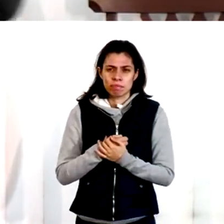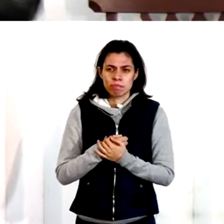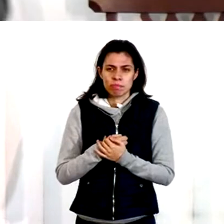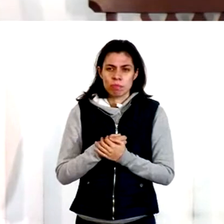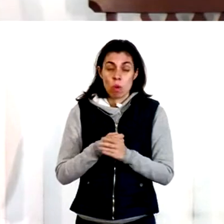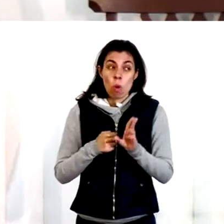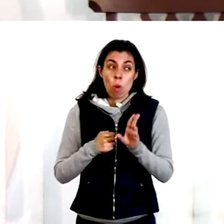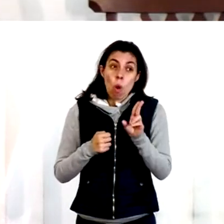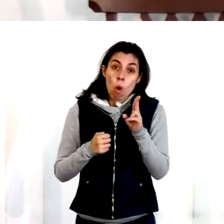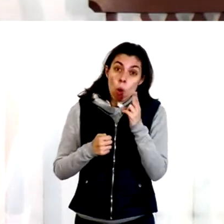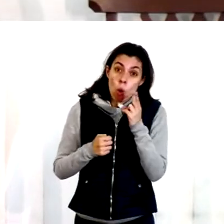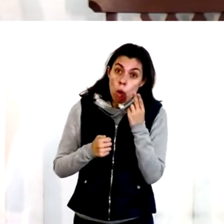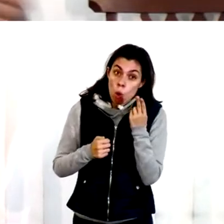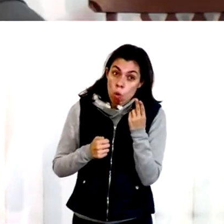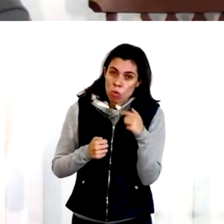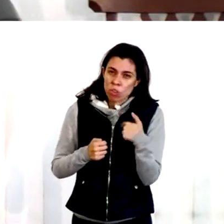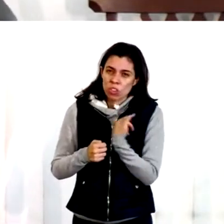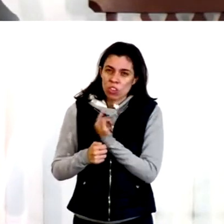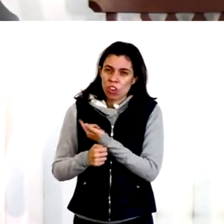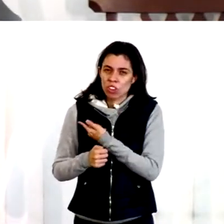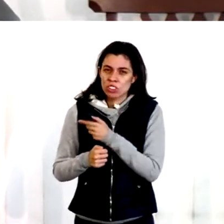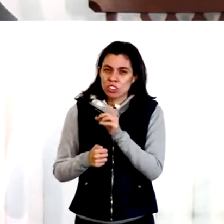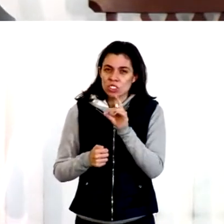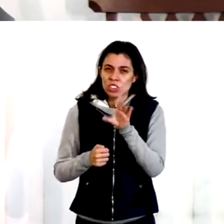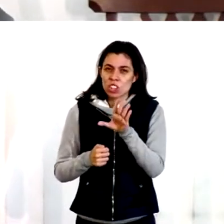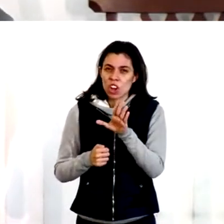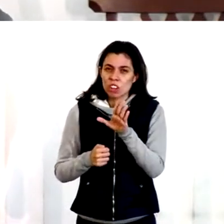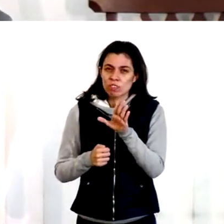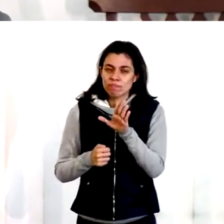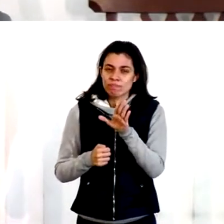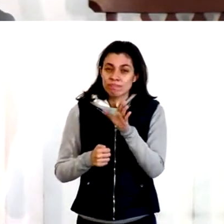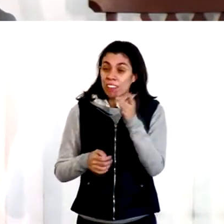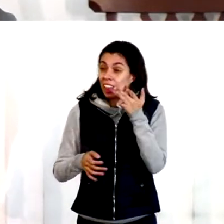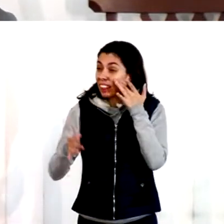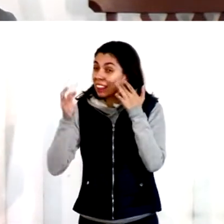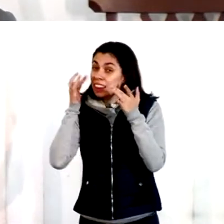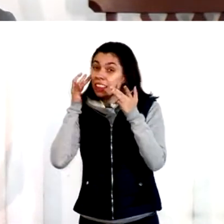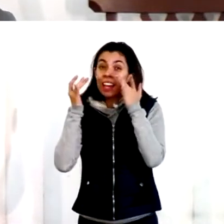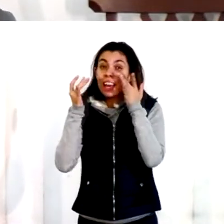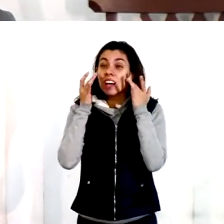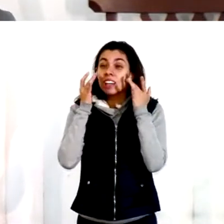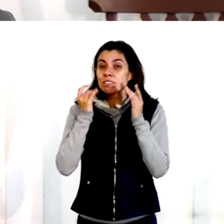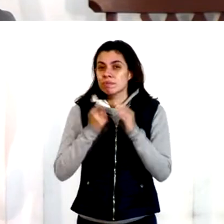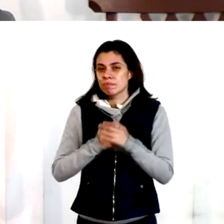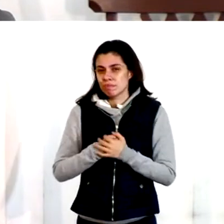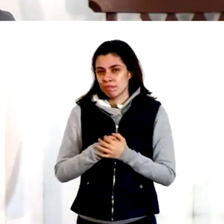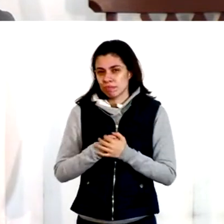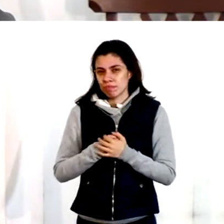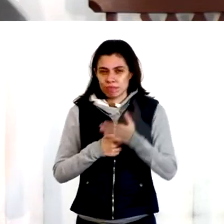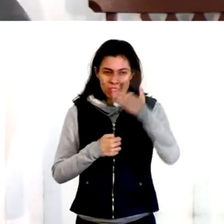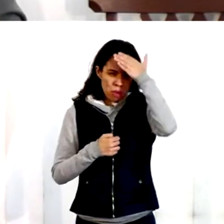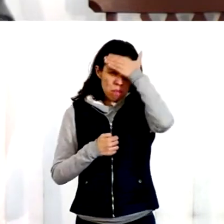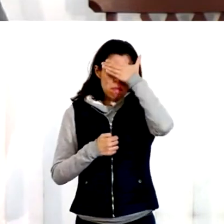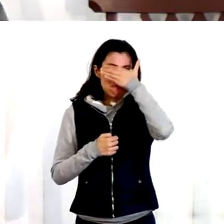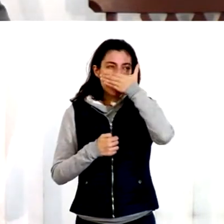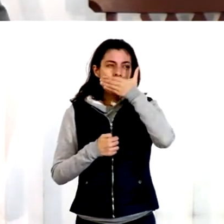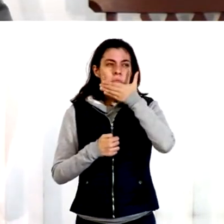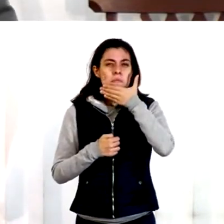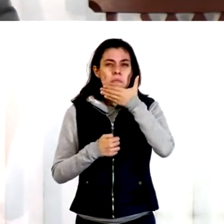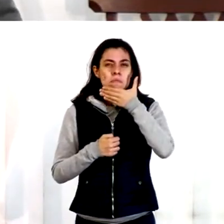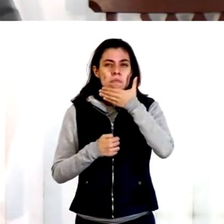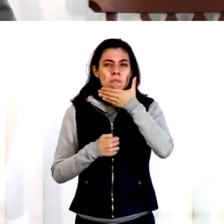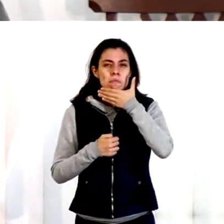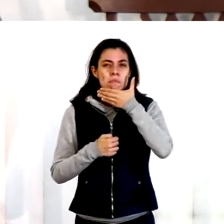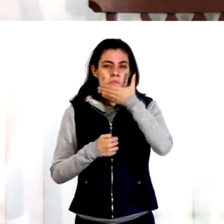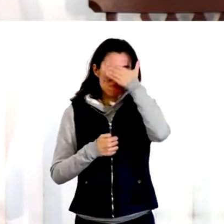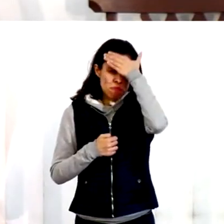O mundo nos conhece como nós somos. Isso vai evidenciar crescimento espiritual. Em